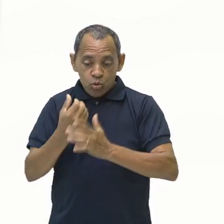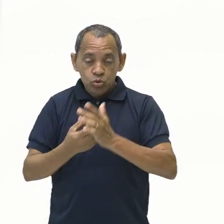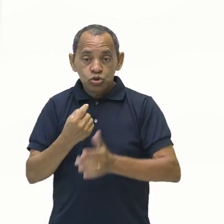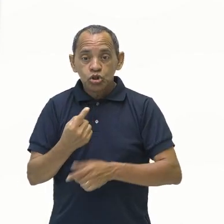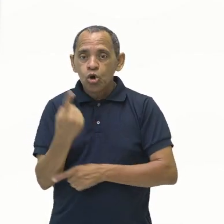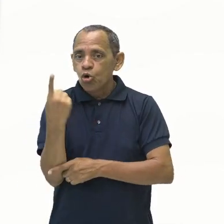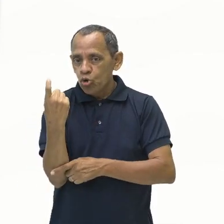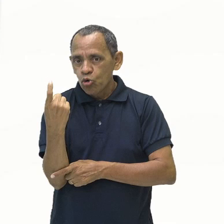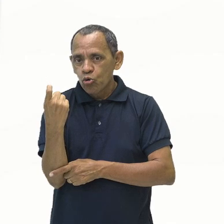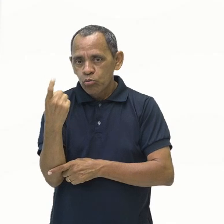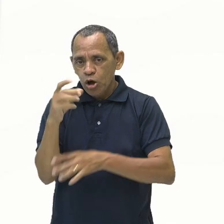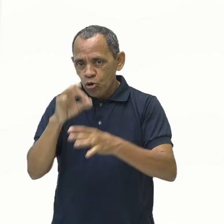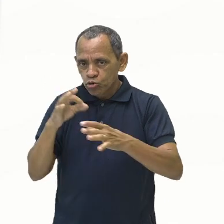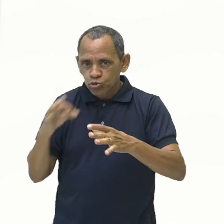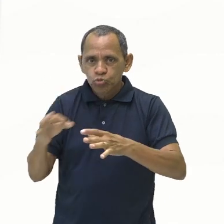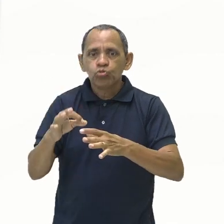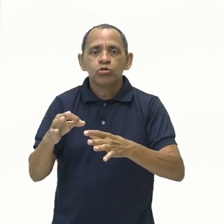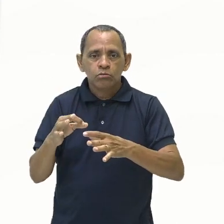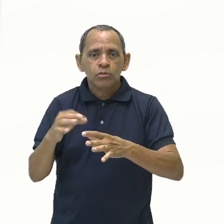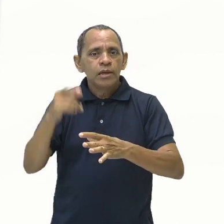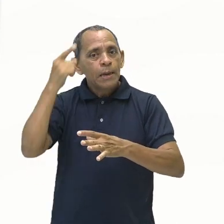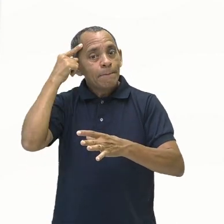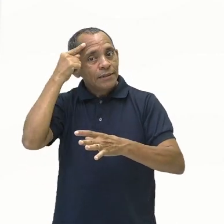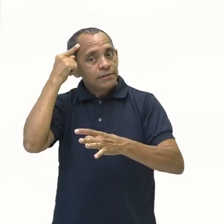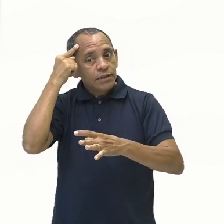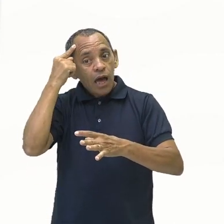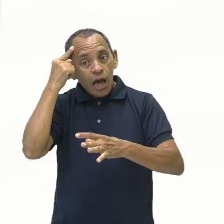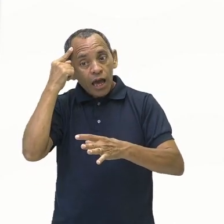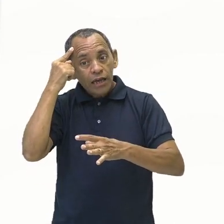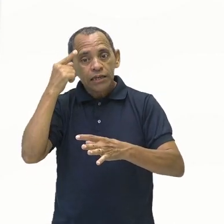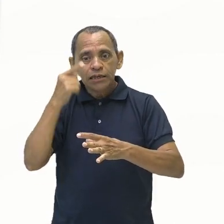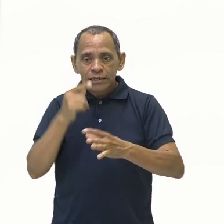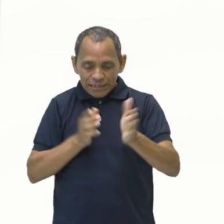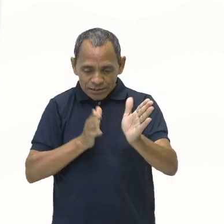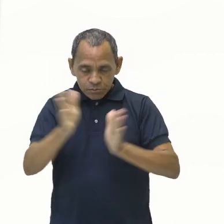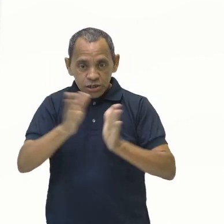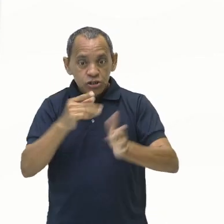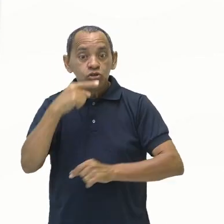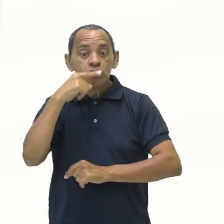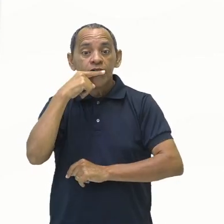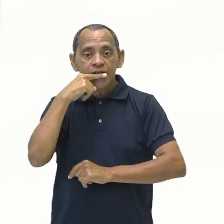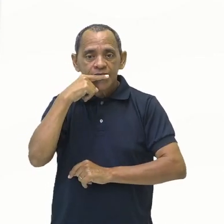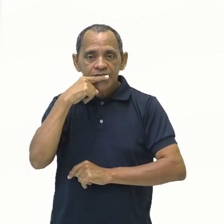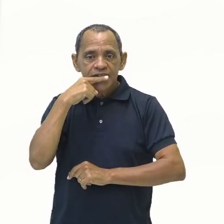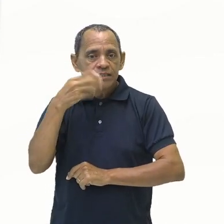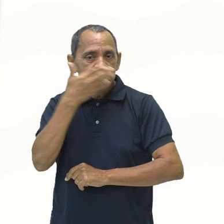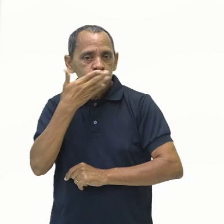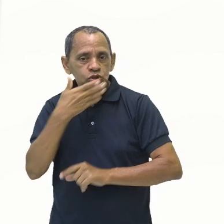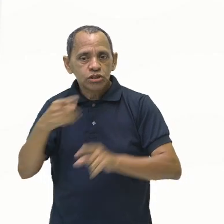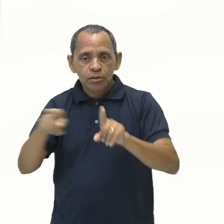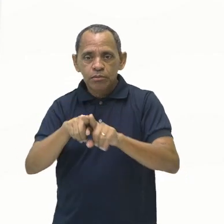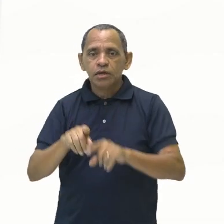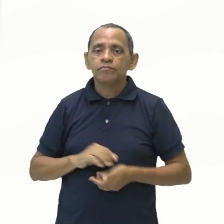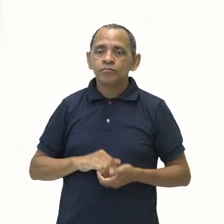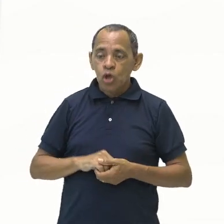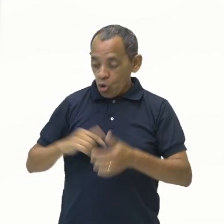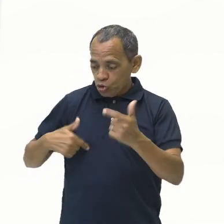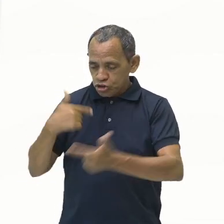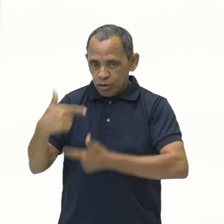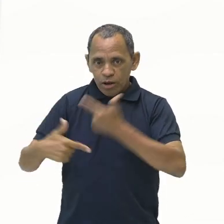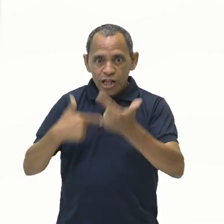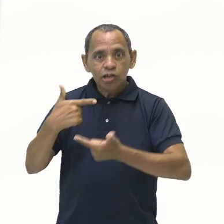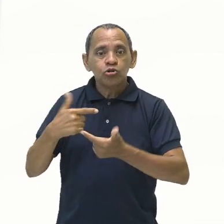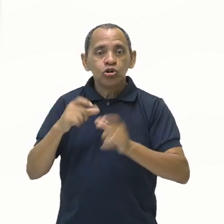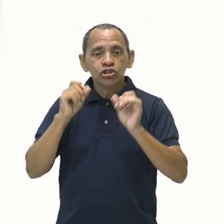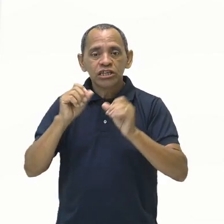tem que pensar na cana-de-açúcar, certo? Mão de obra escravizada, nesse caso aqui,